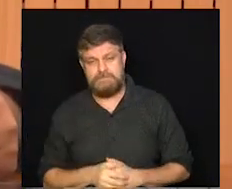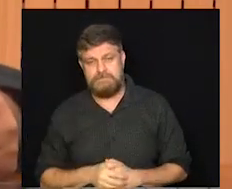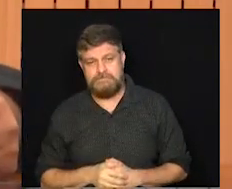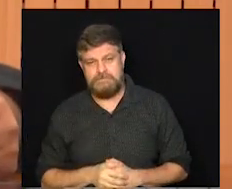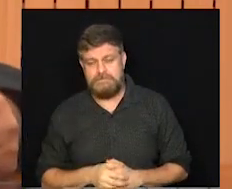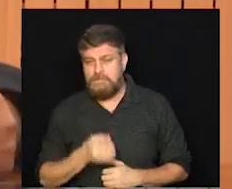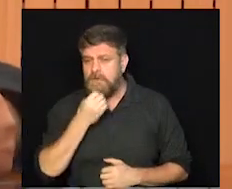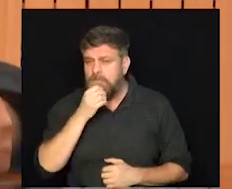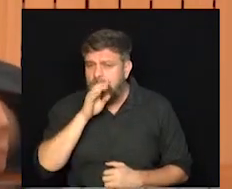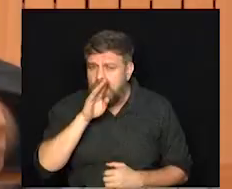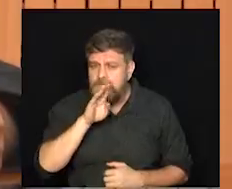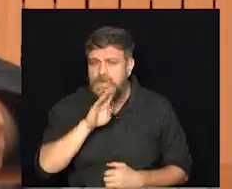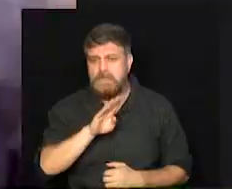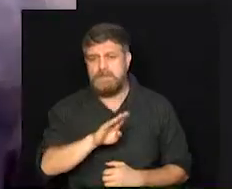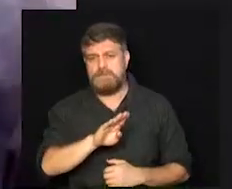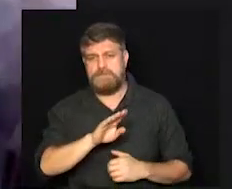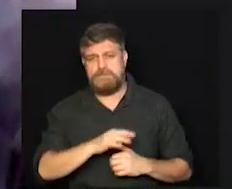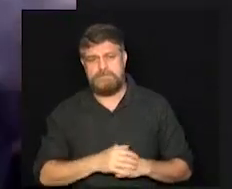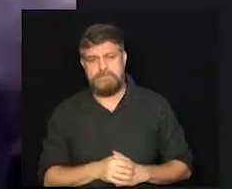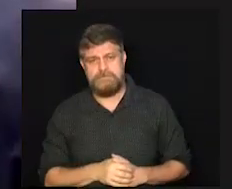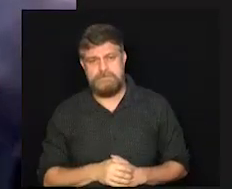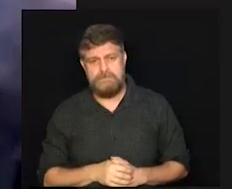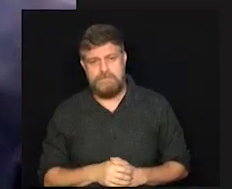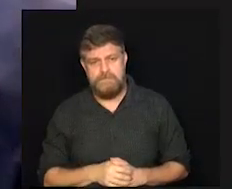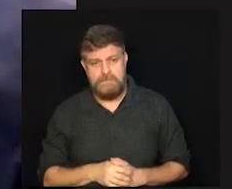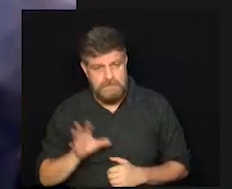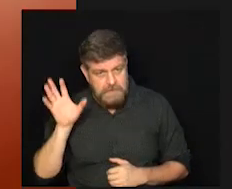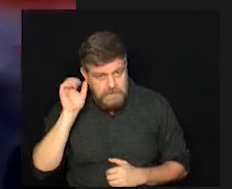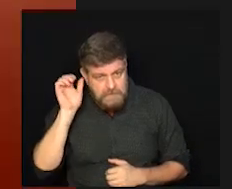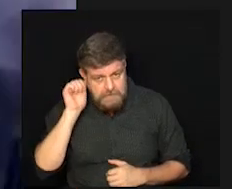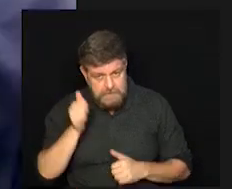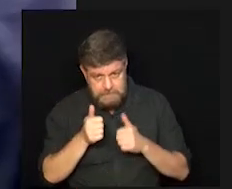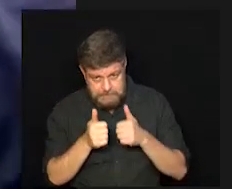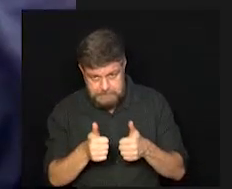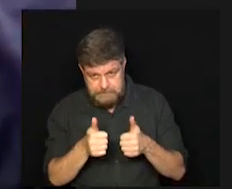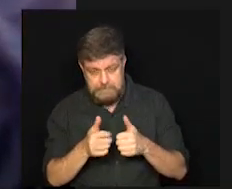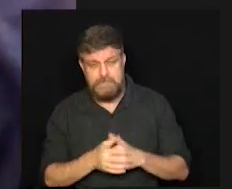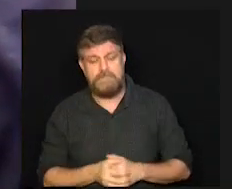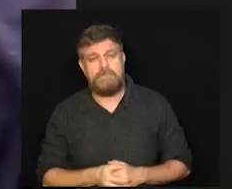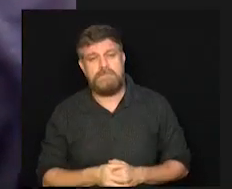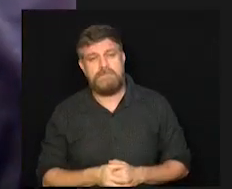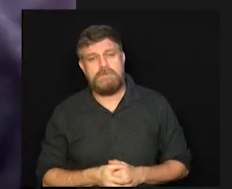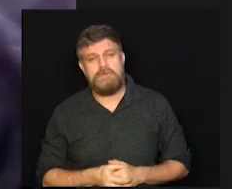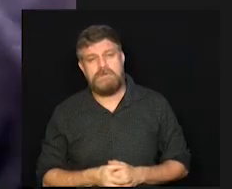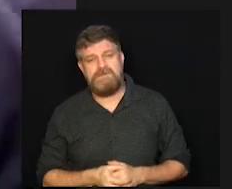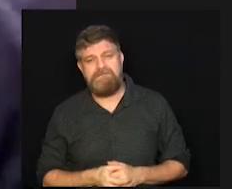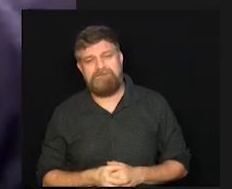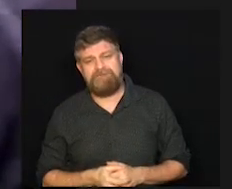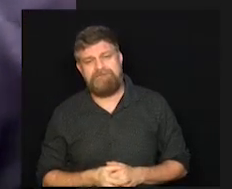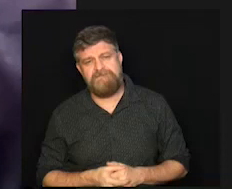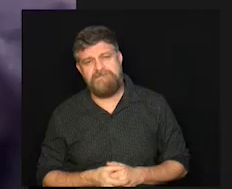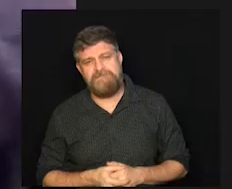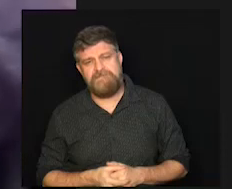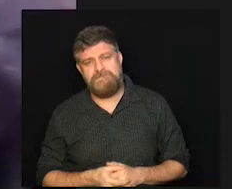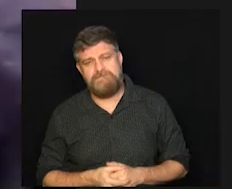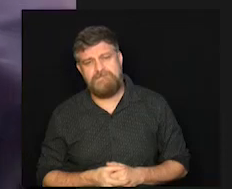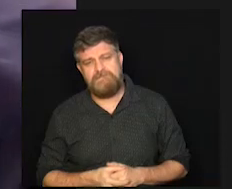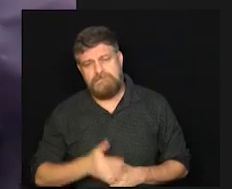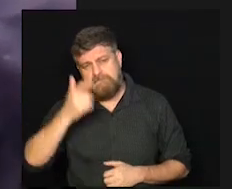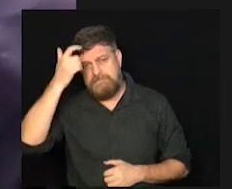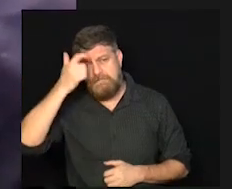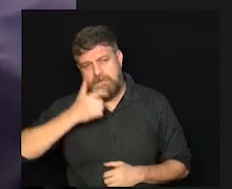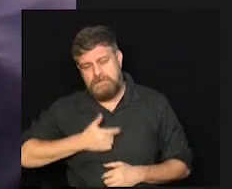Boa tarde. Vocês estão me ouvindo? Positivo. Bom, queria, aqui, em nome do